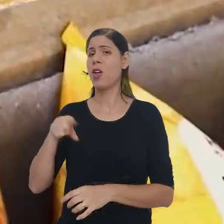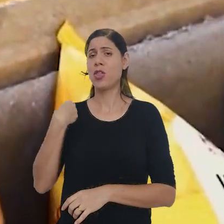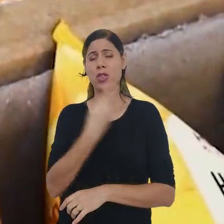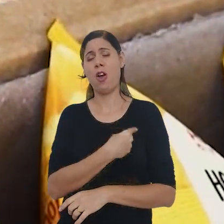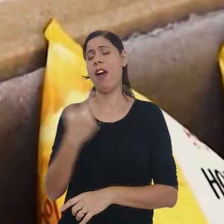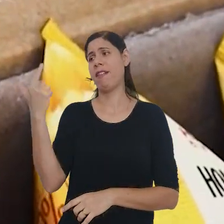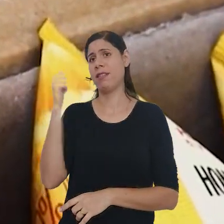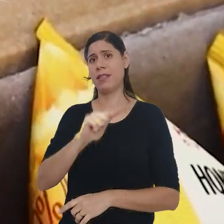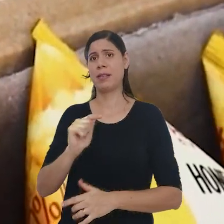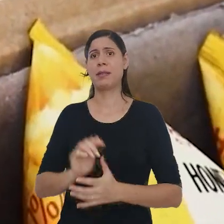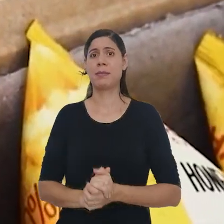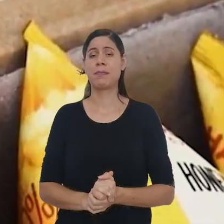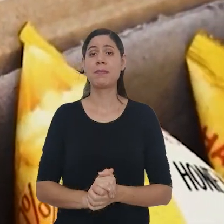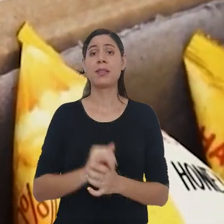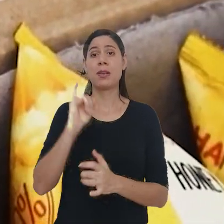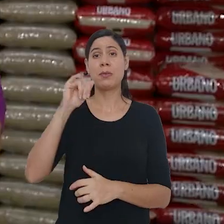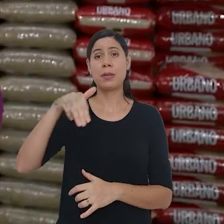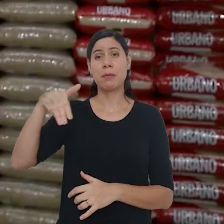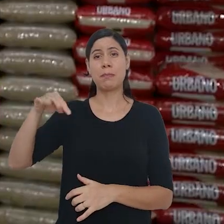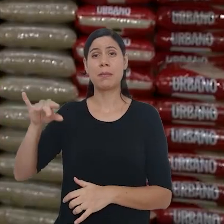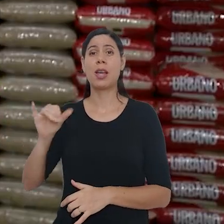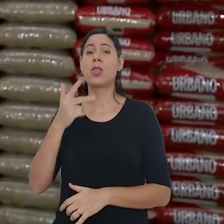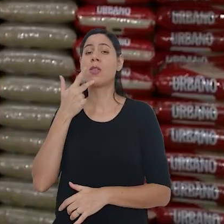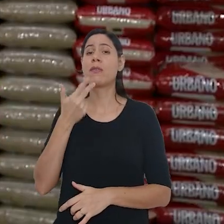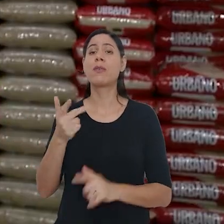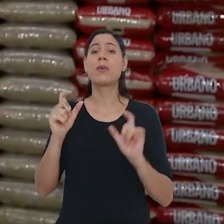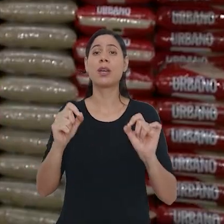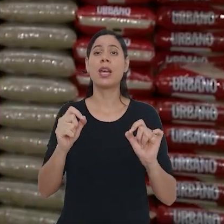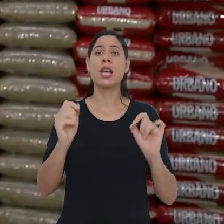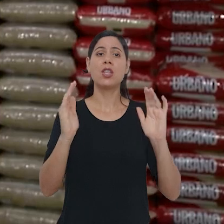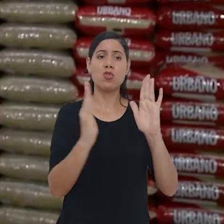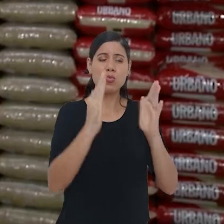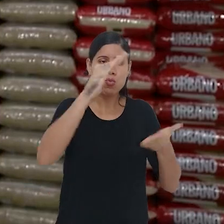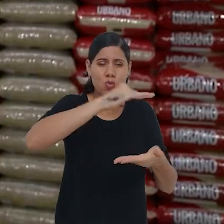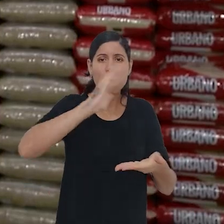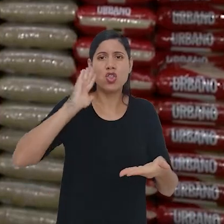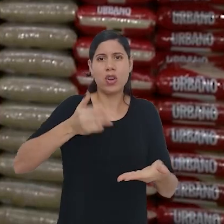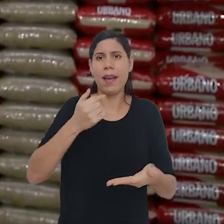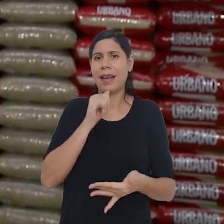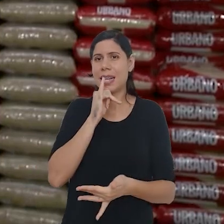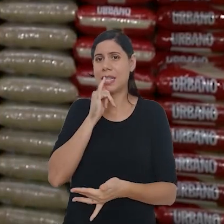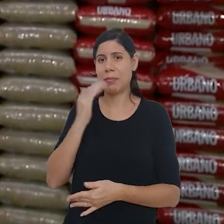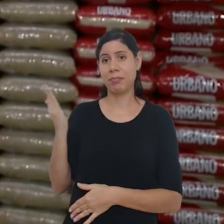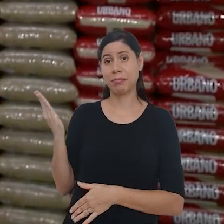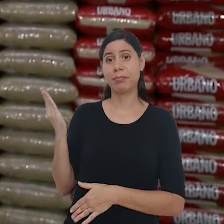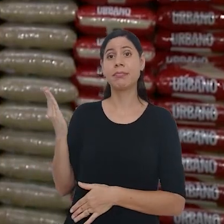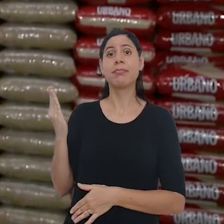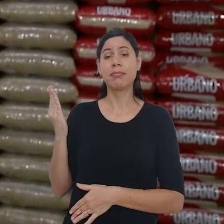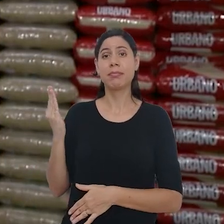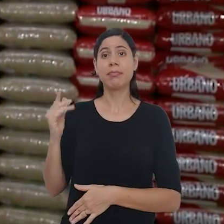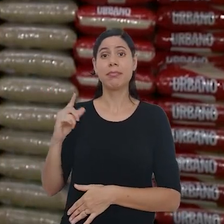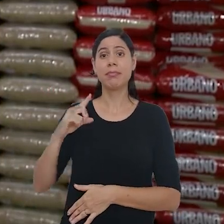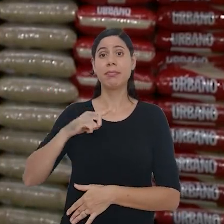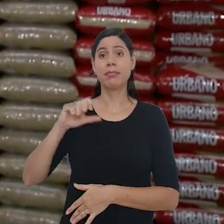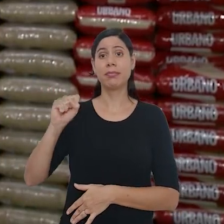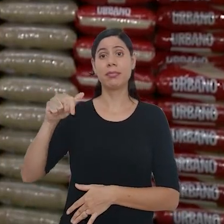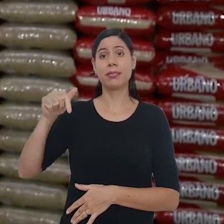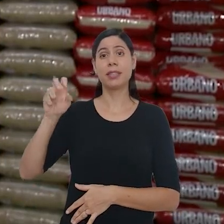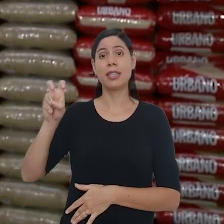depois somos todos nós, é a cidadania. De acordo com o Inmetro, produtos pré-medidos ou pré-embalados, como esse